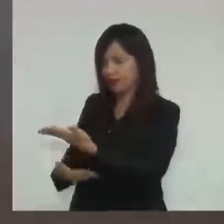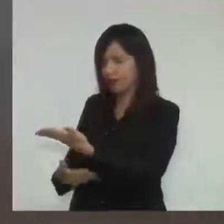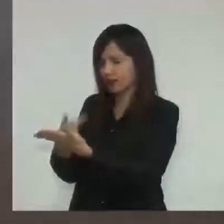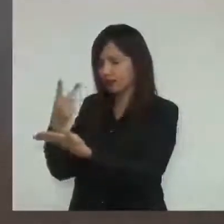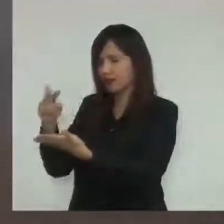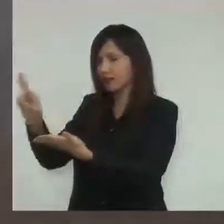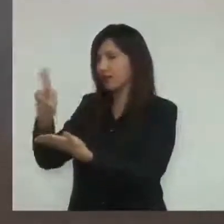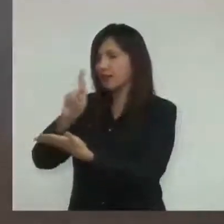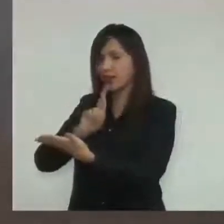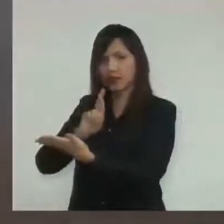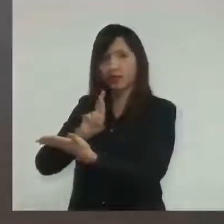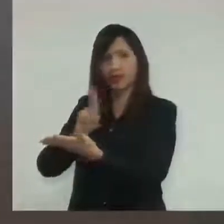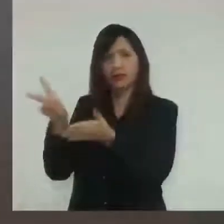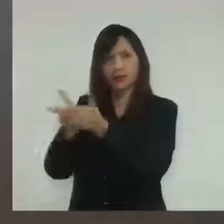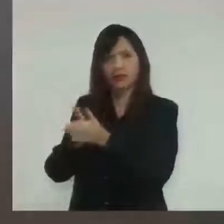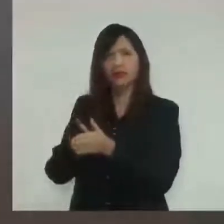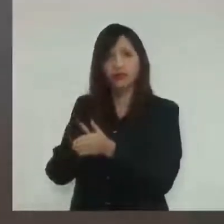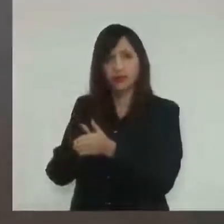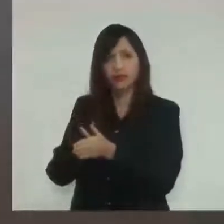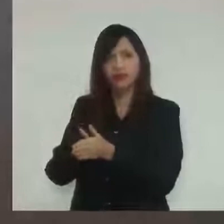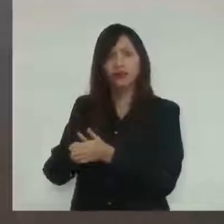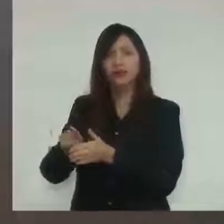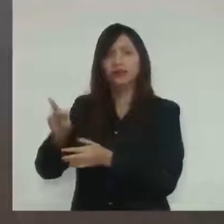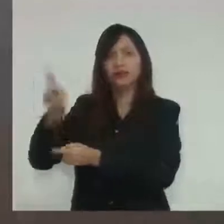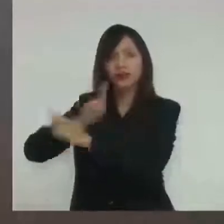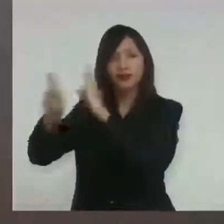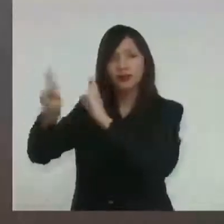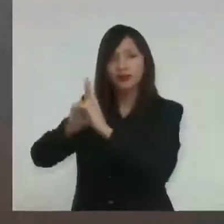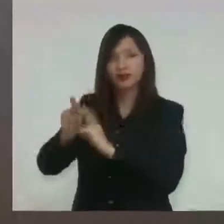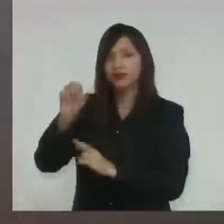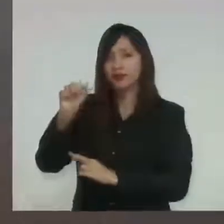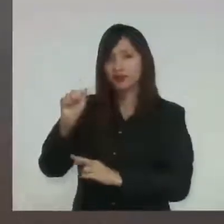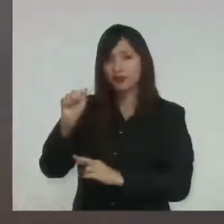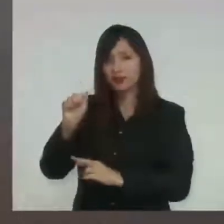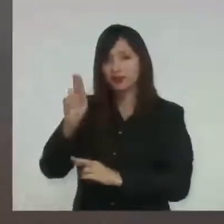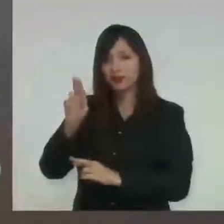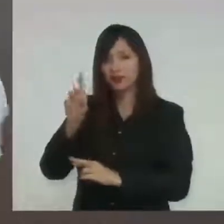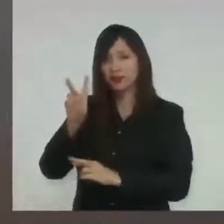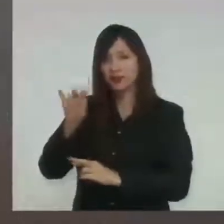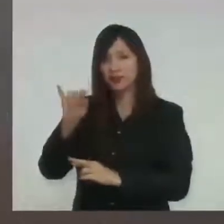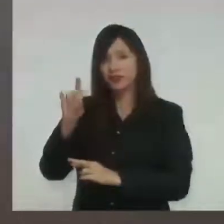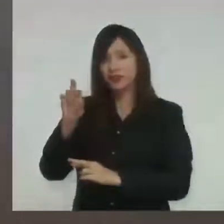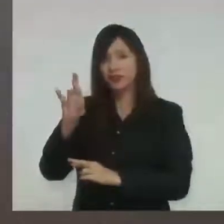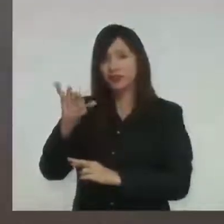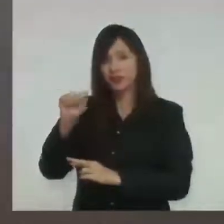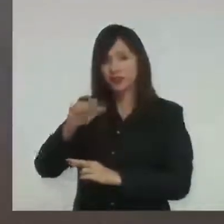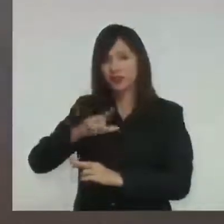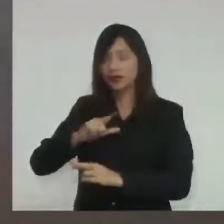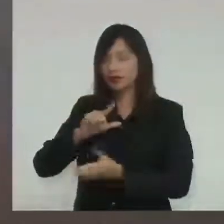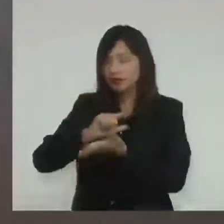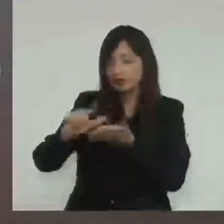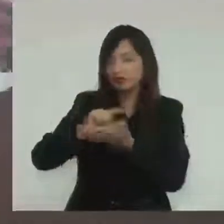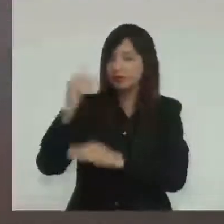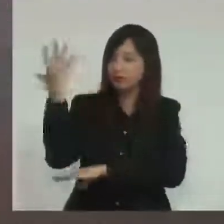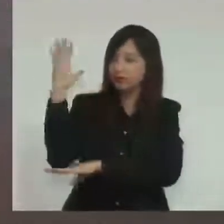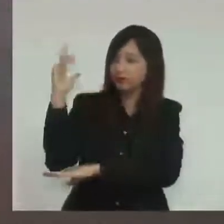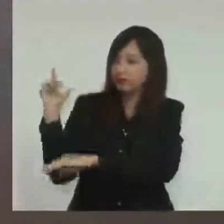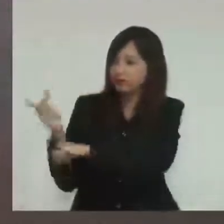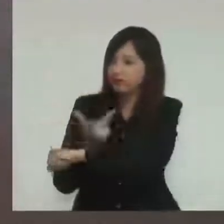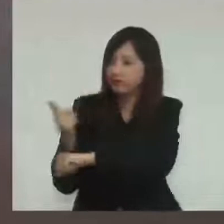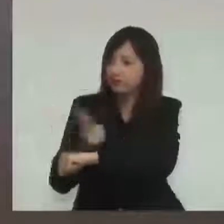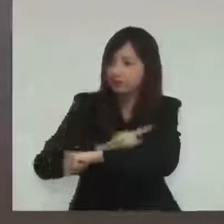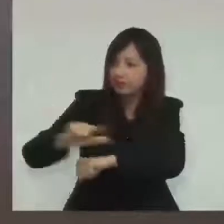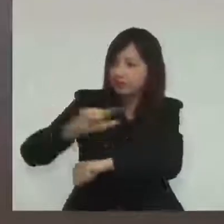2 respostas da ouvidoria sobre questões relativas a corte de mato e limpeza urbana daquele trecho ali onde estão os